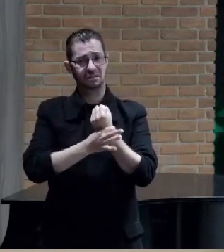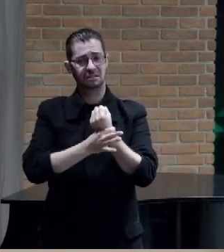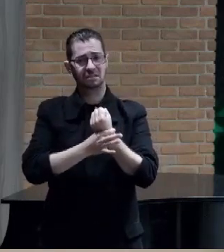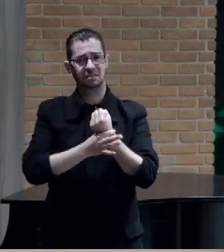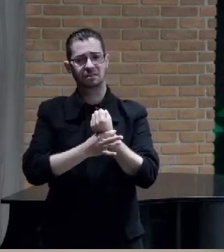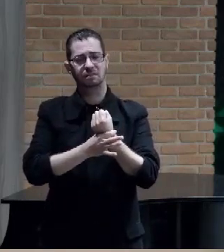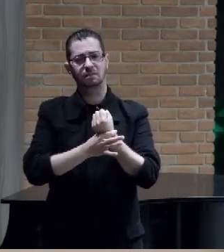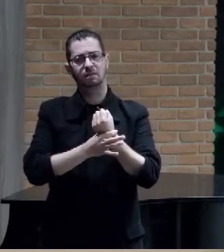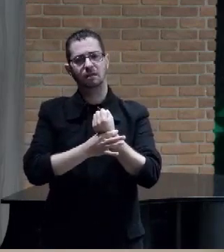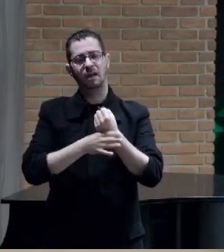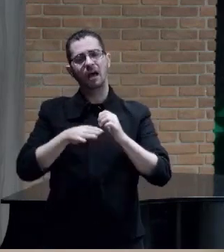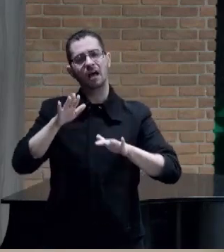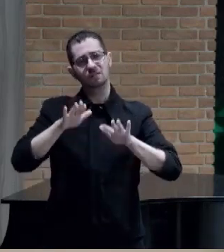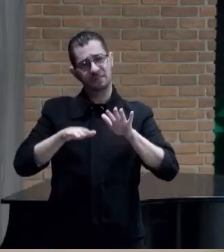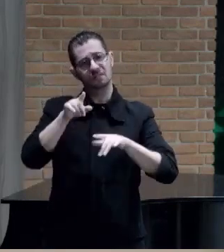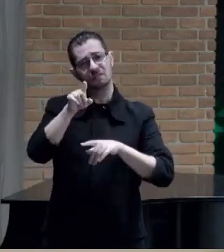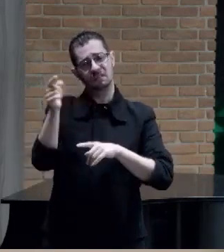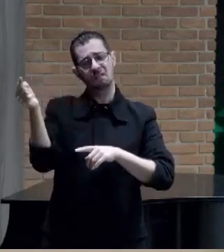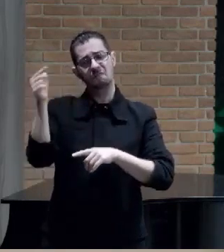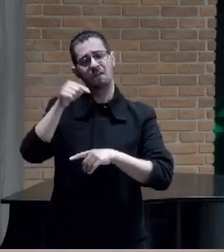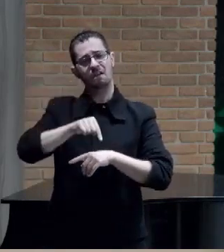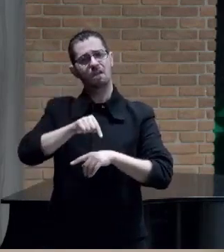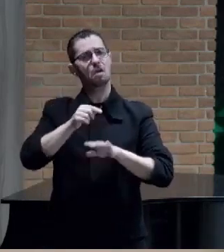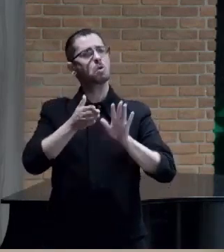Porque talvez você tenha vindo aqui com esse propósito,